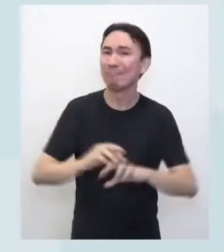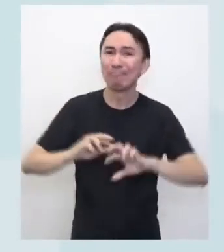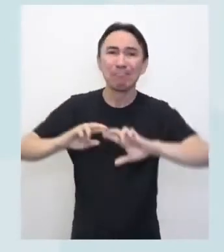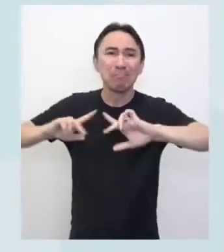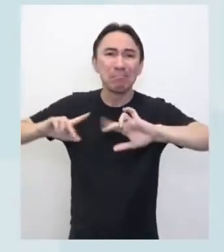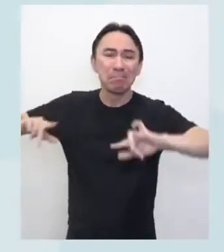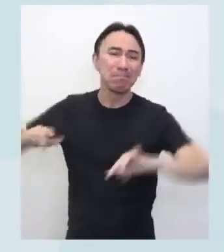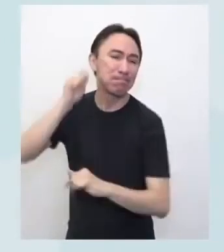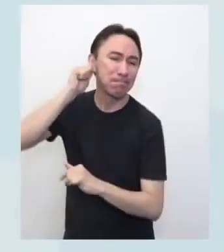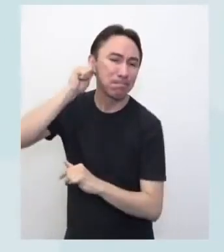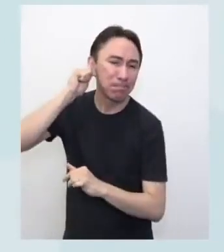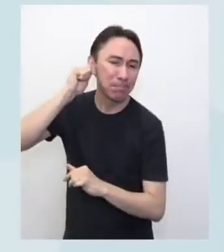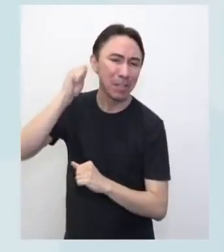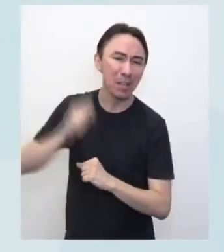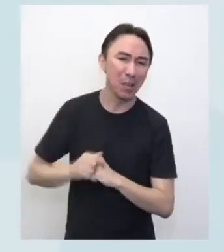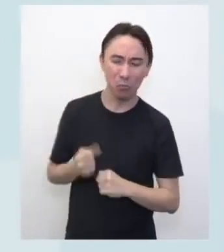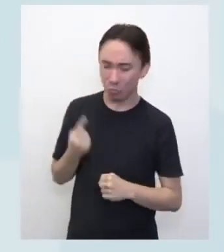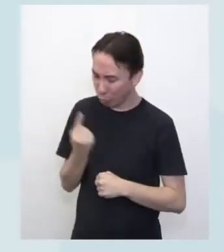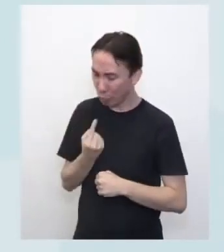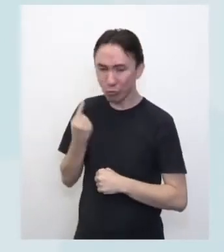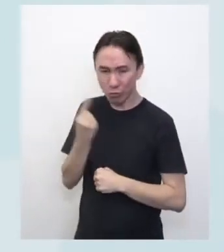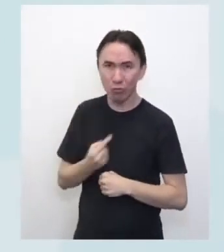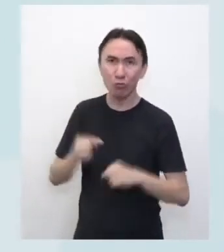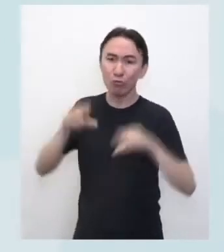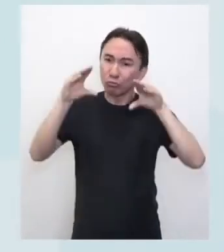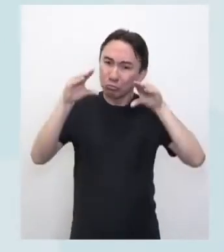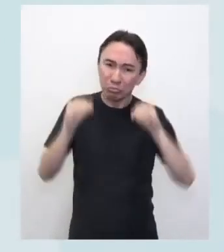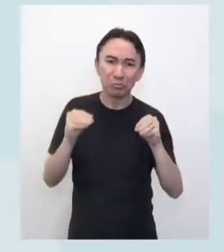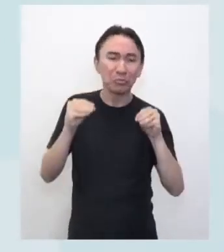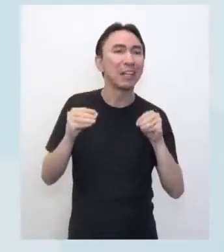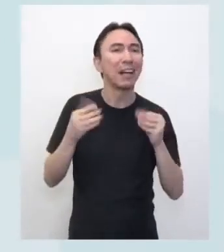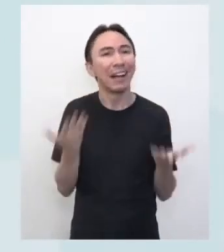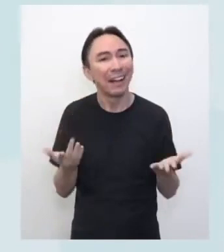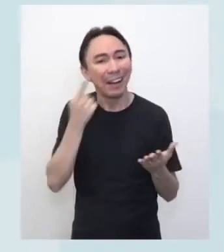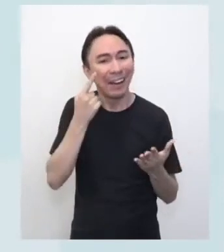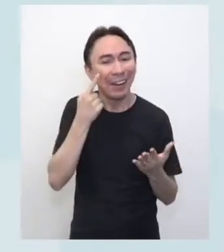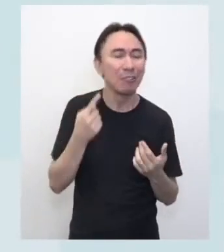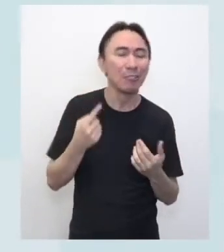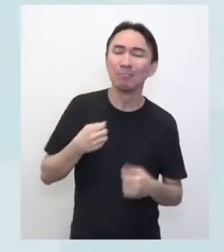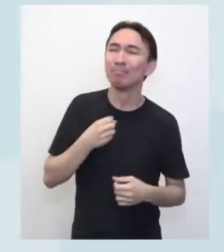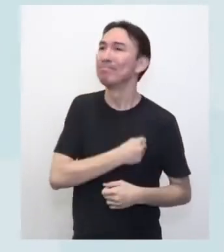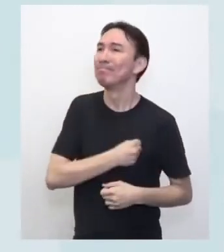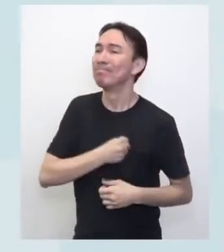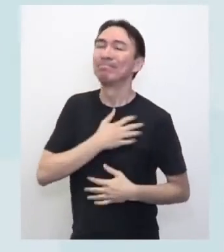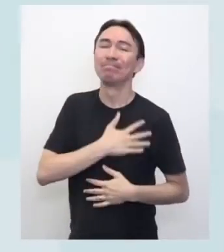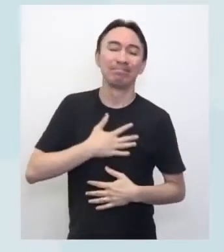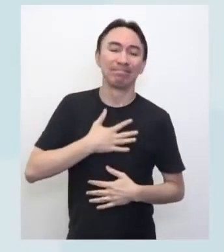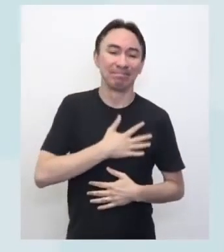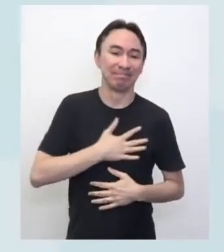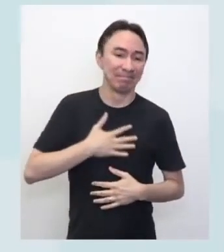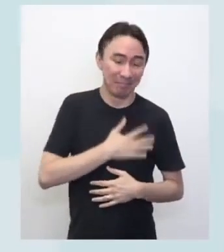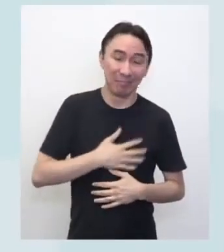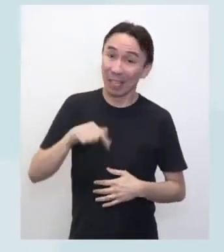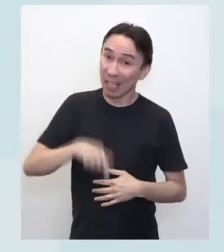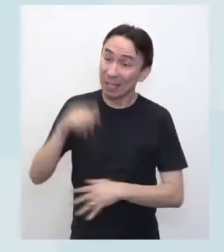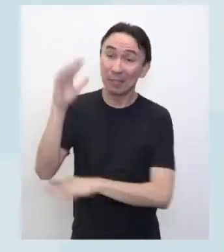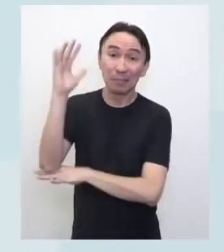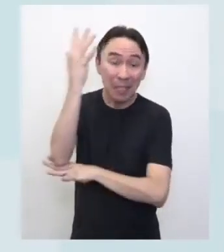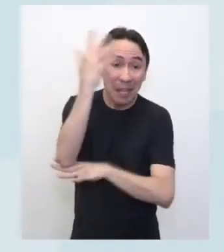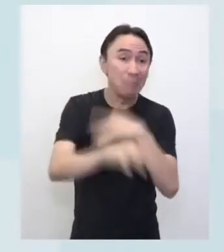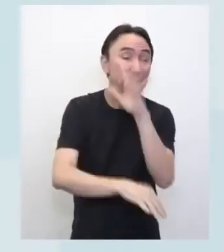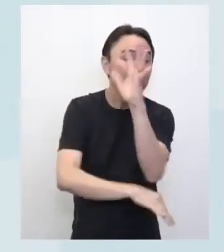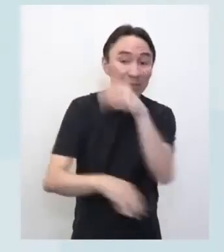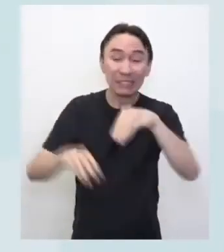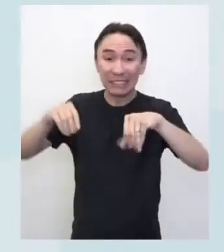Em cismar sozinho à noite, mais prazer eu encontro lá. Minha terra tem palmeiras,